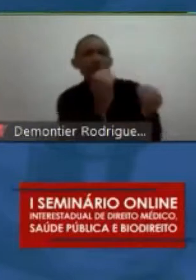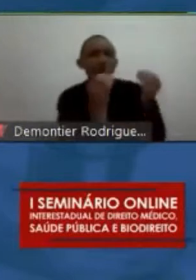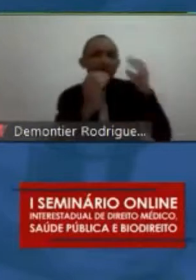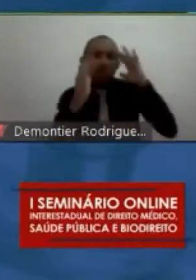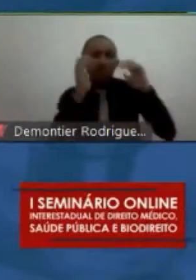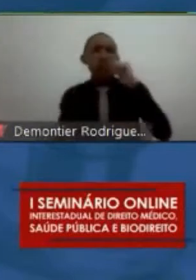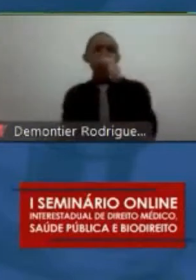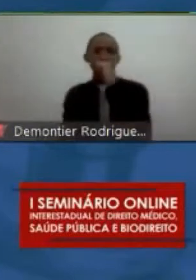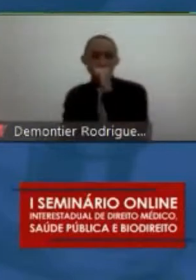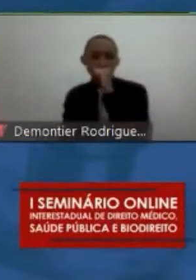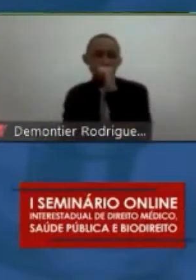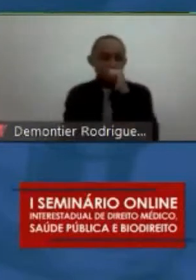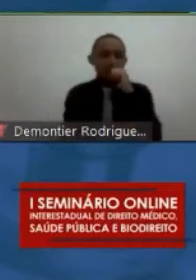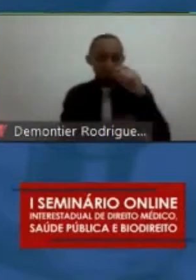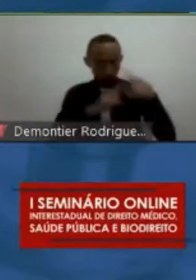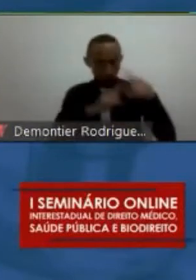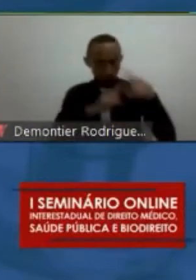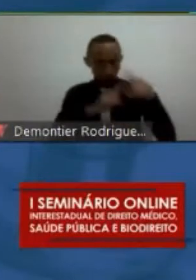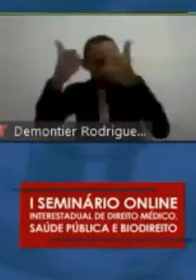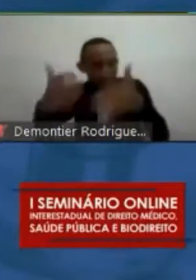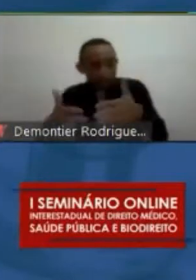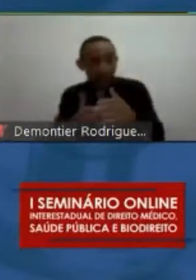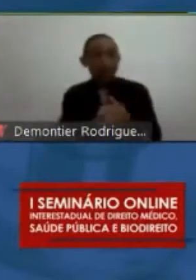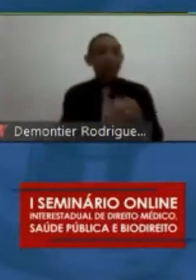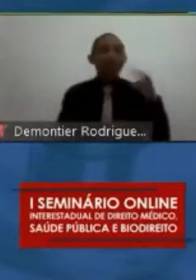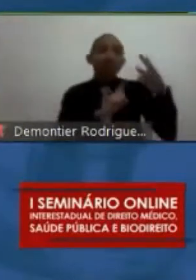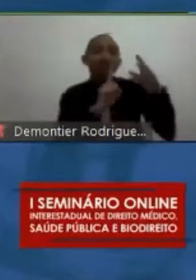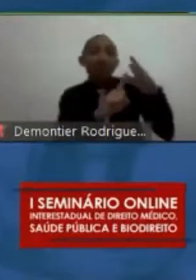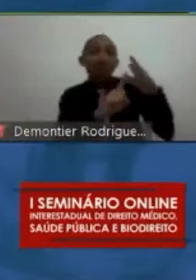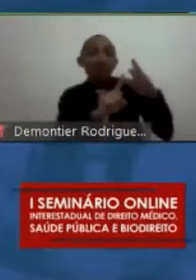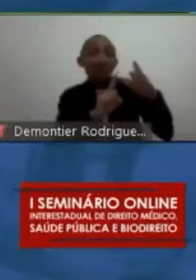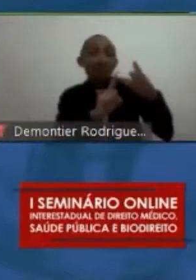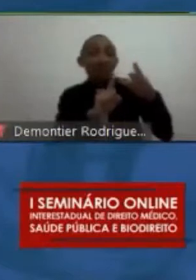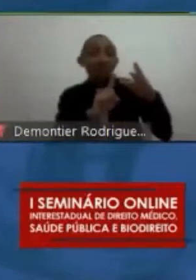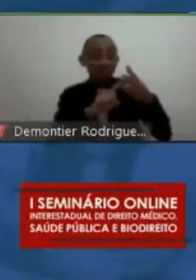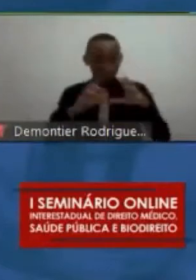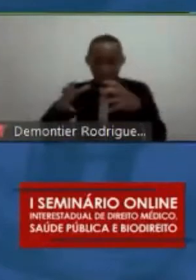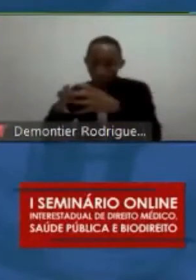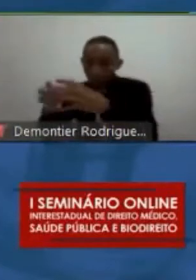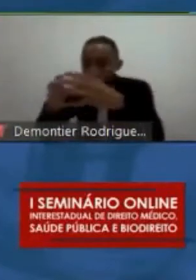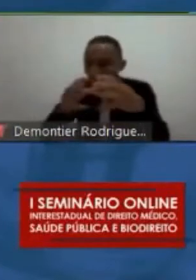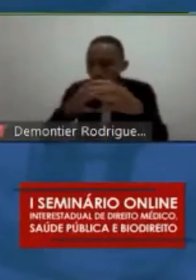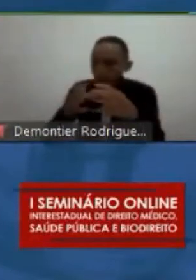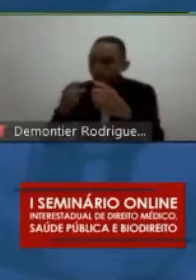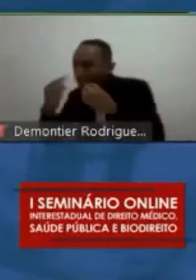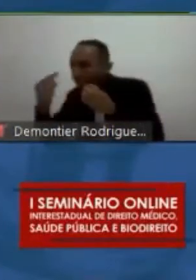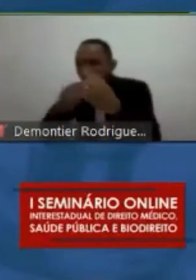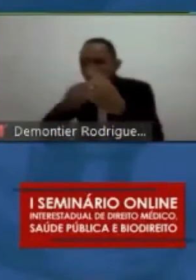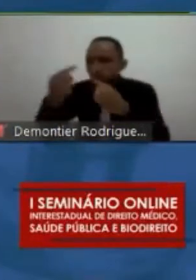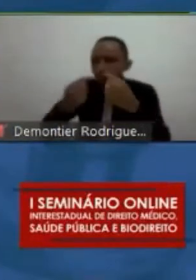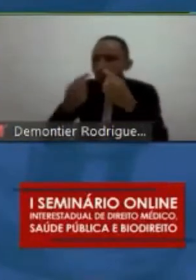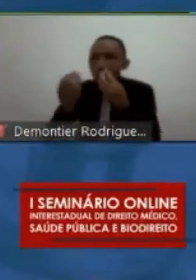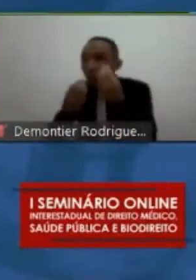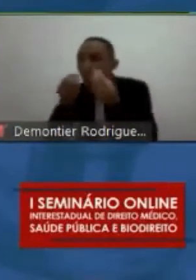esses três elementos daqui a pouco. E um terceiro aspecto, a coesão da equipe. É um trabalho de múltiplos